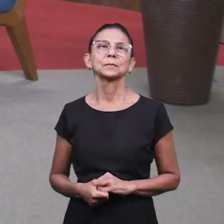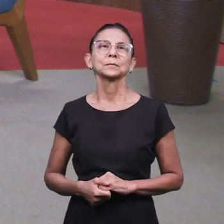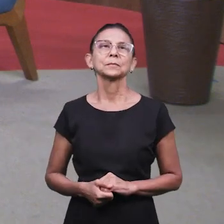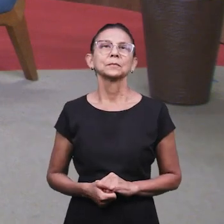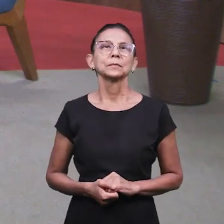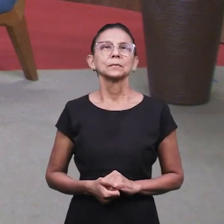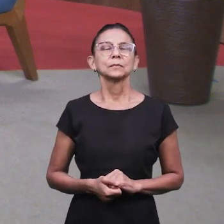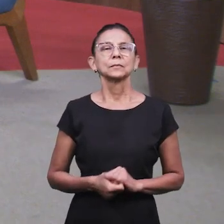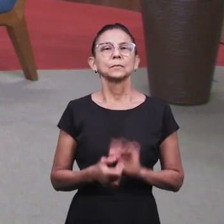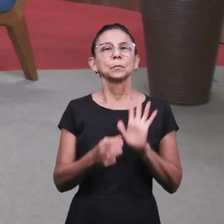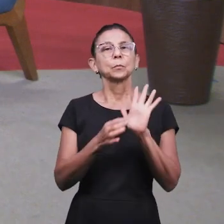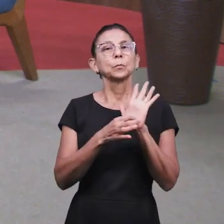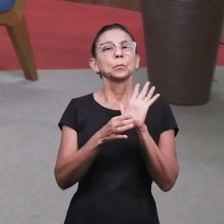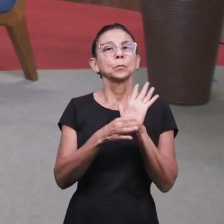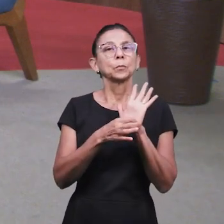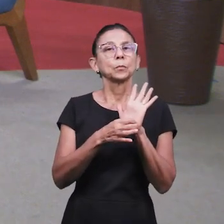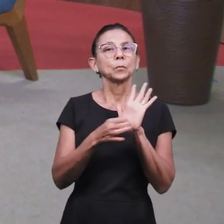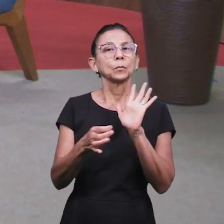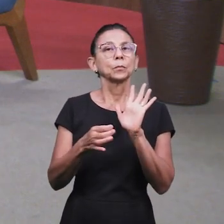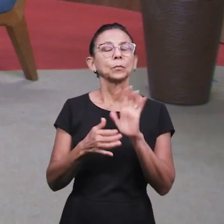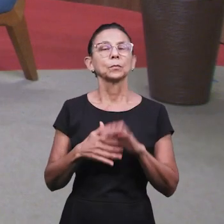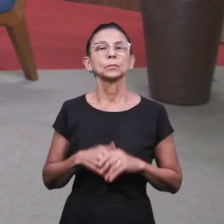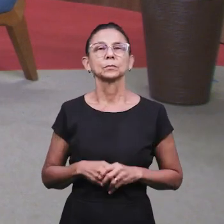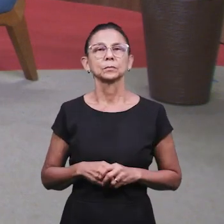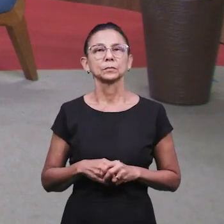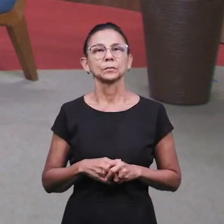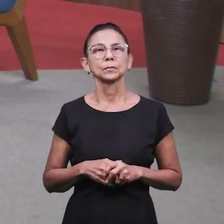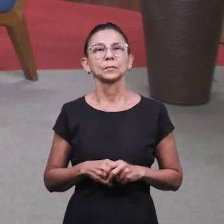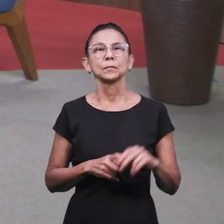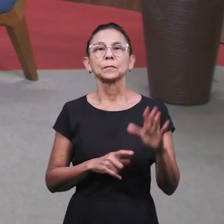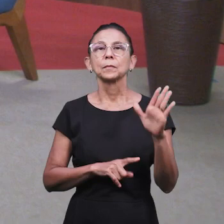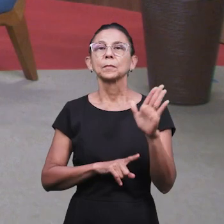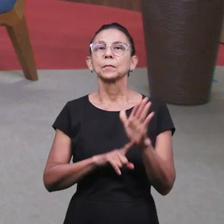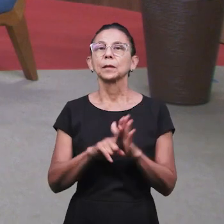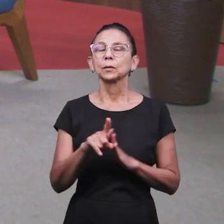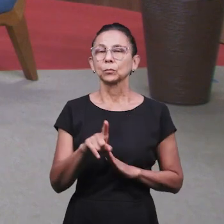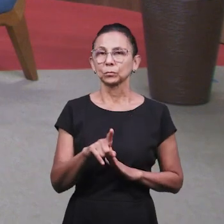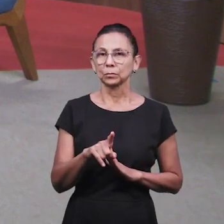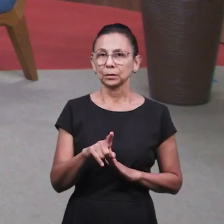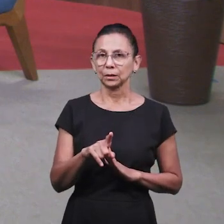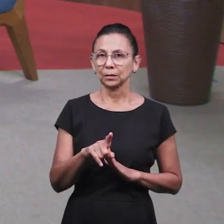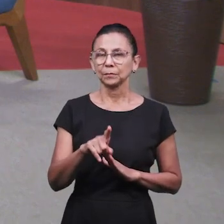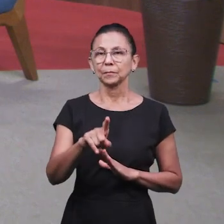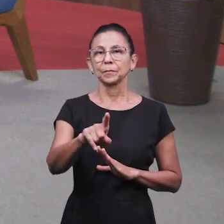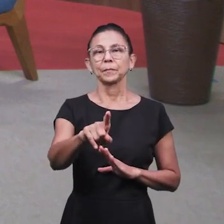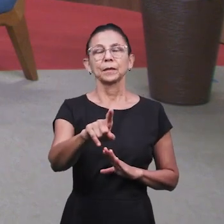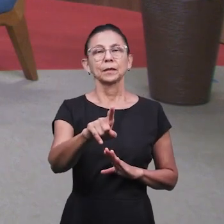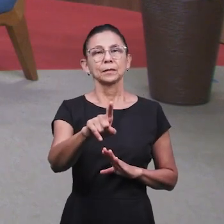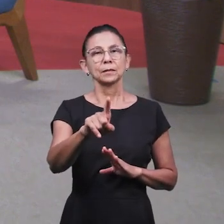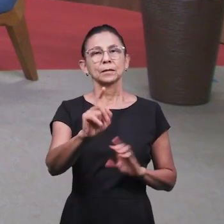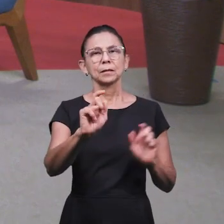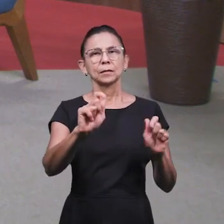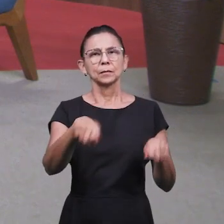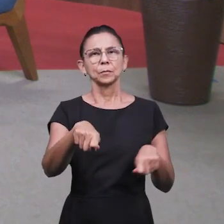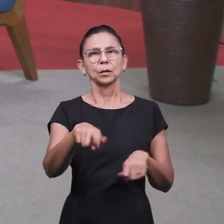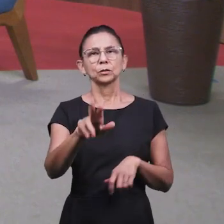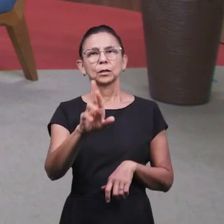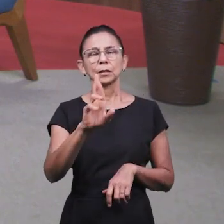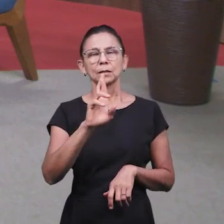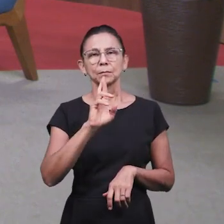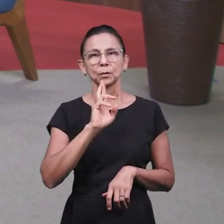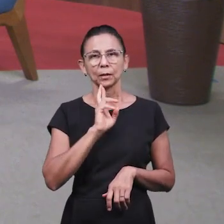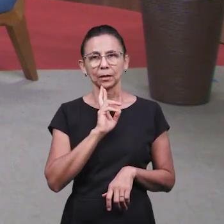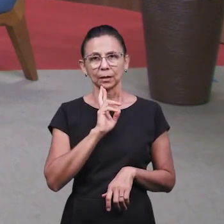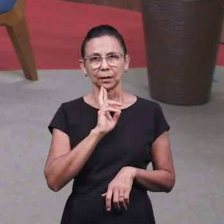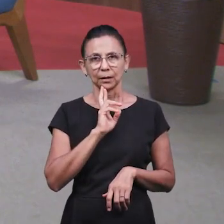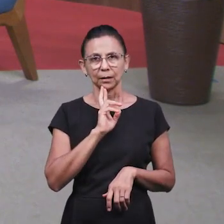E nesse WhatsApp vai estar lá proposto uma questão para que você possa responder. É